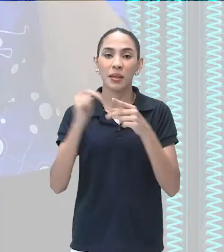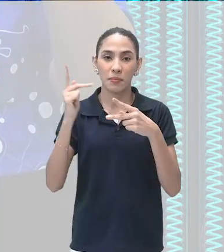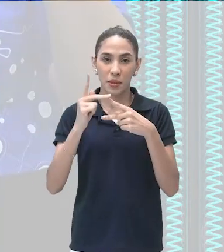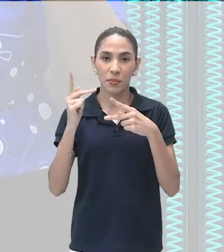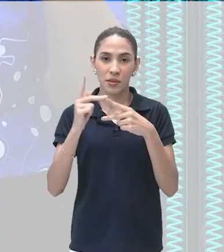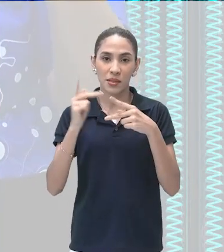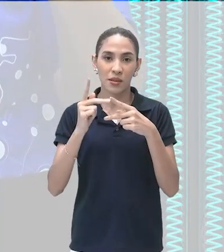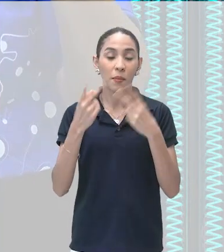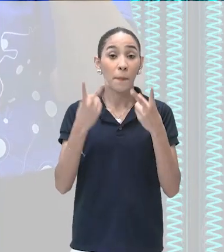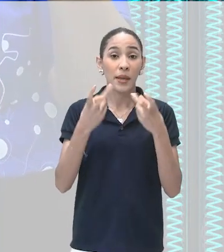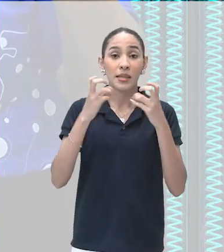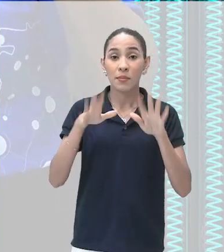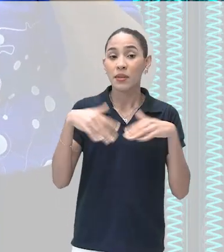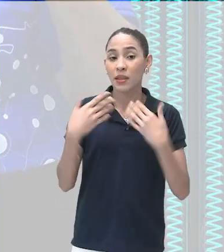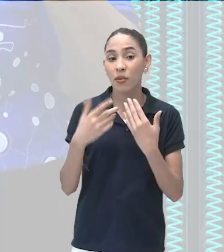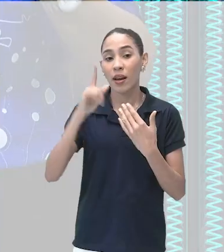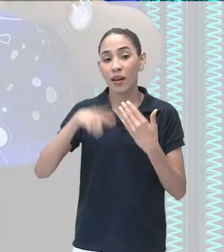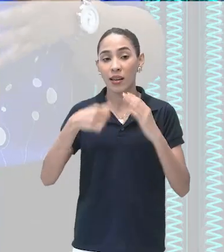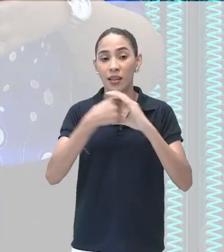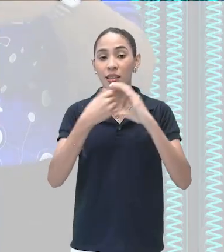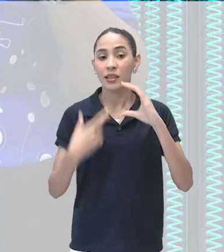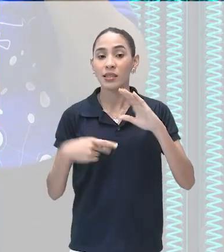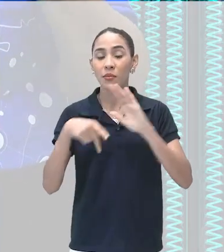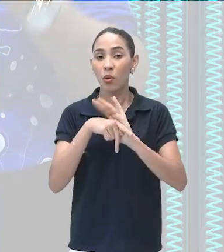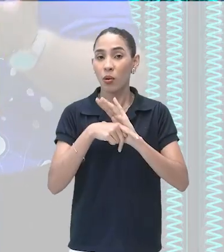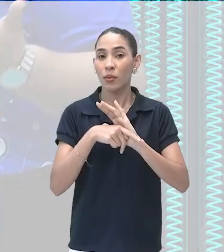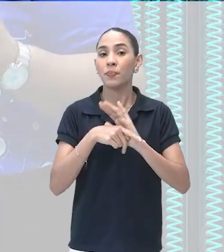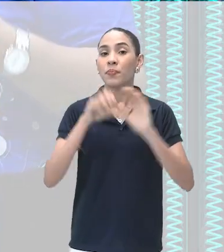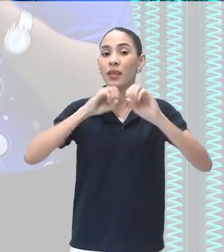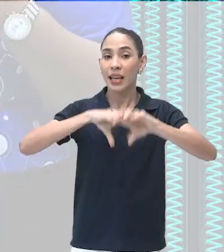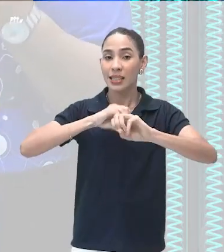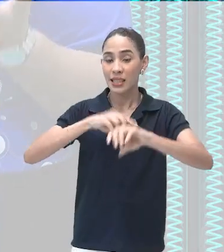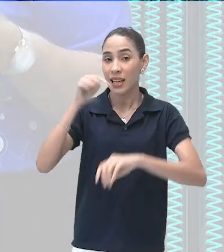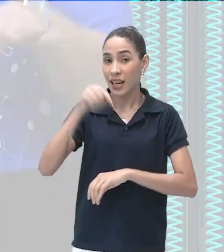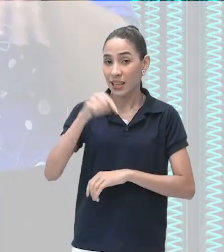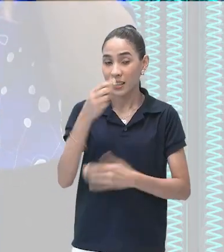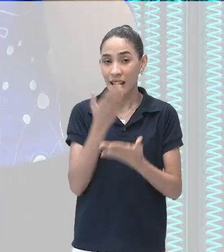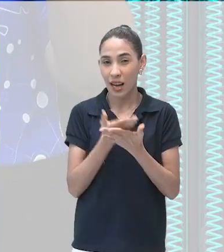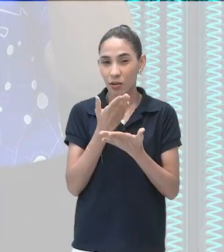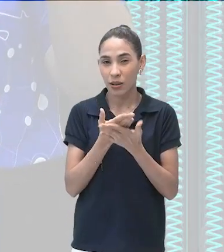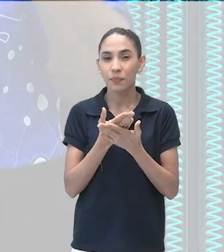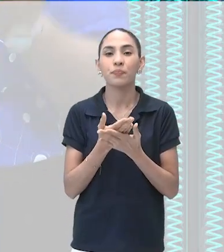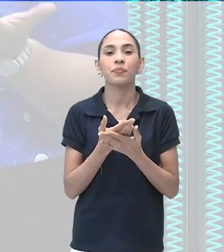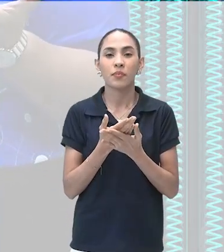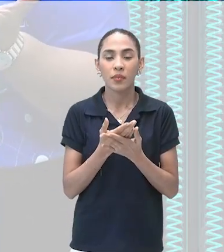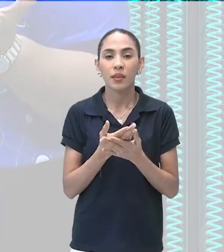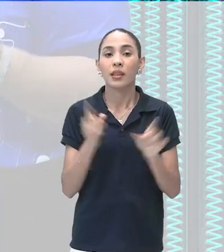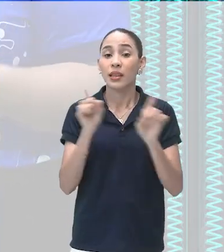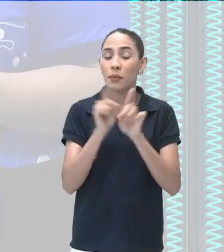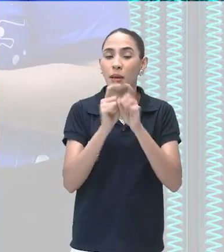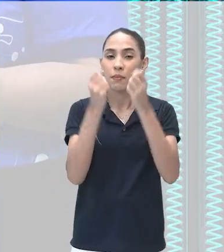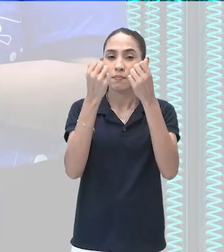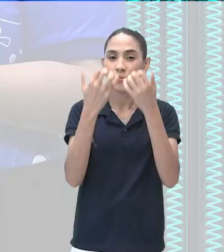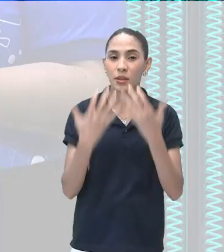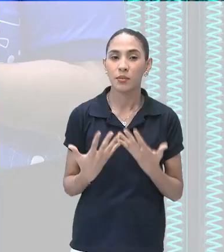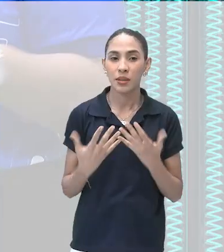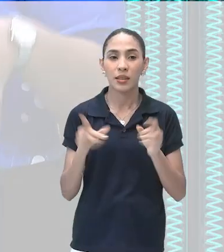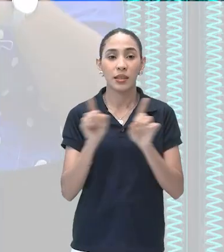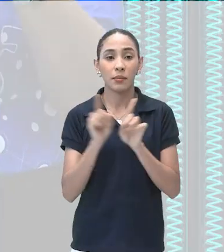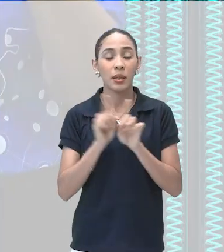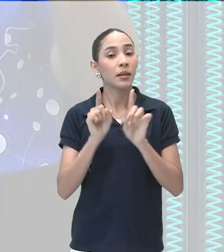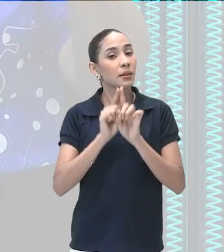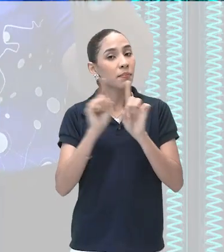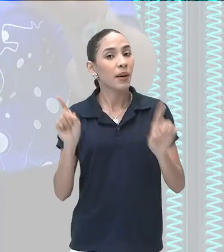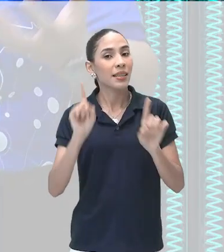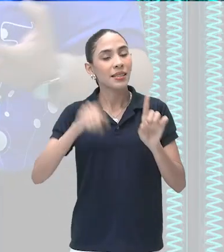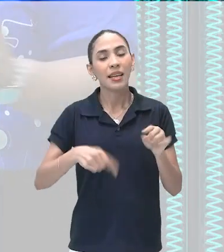preposição. Notem que são características que a gente ensina aqui para vocês durante a aula, explicita para vocês, mas